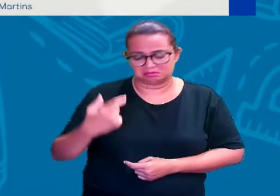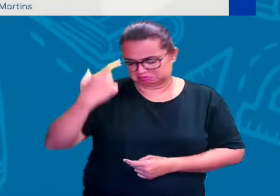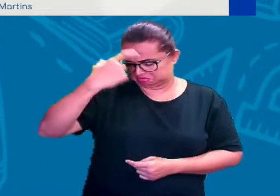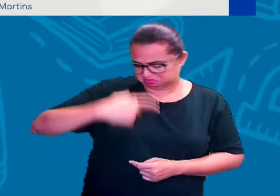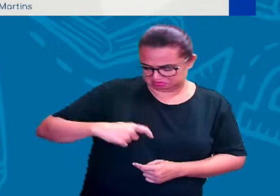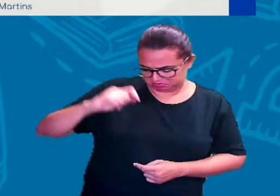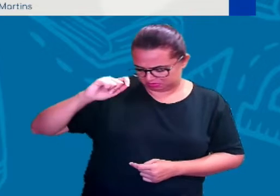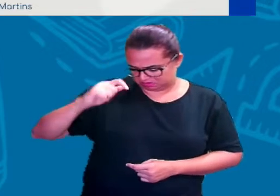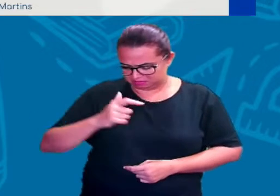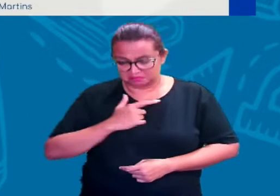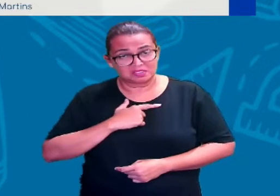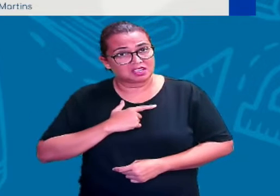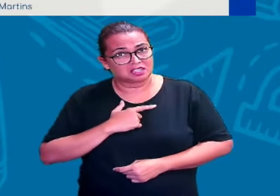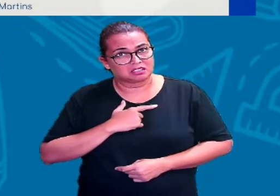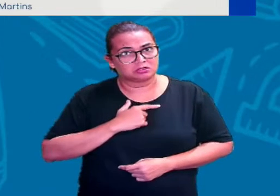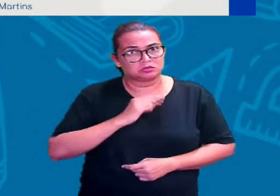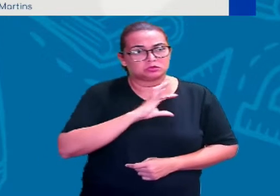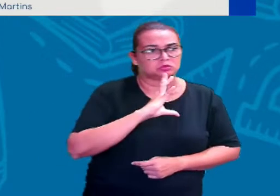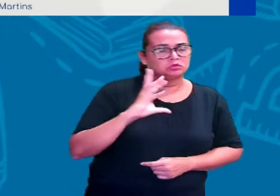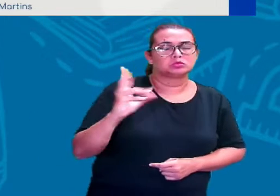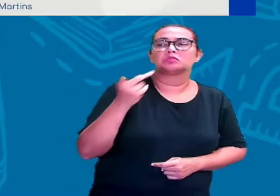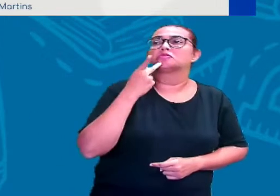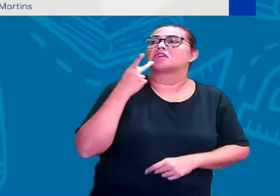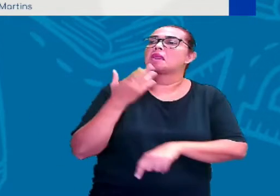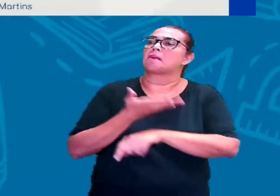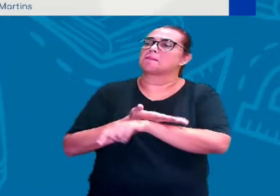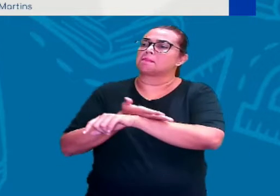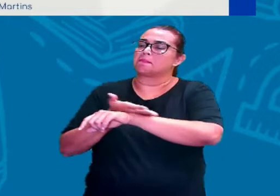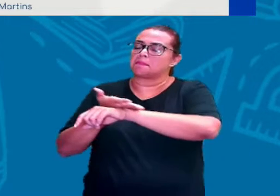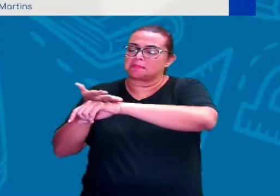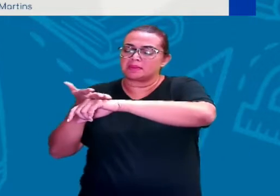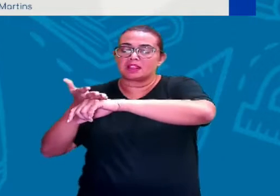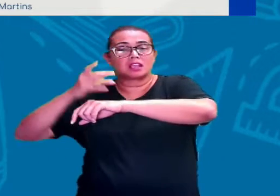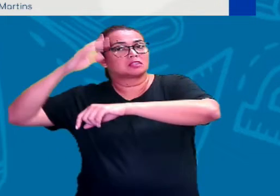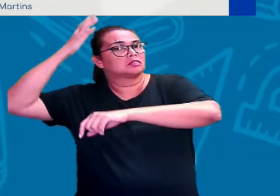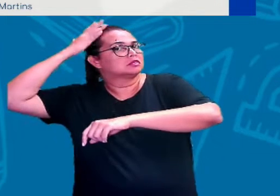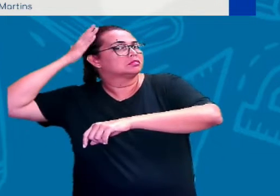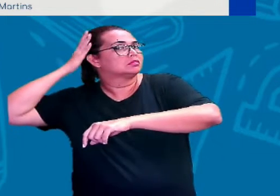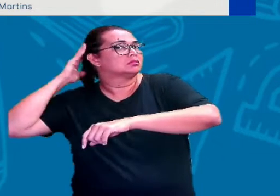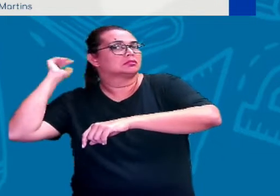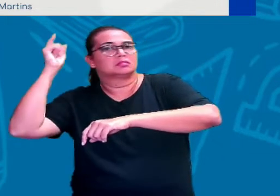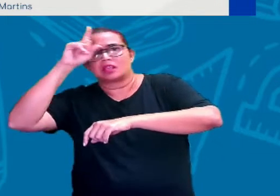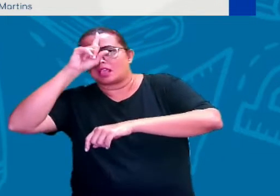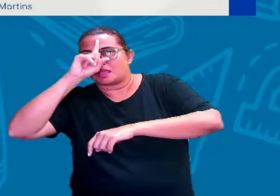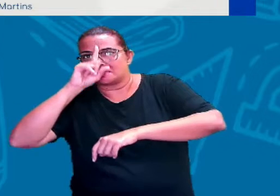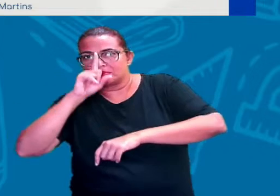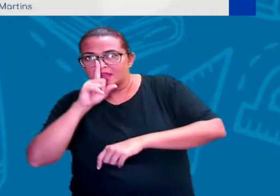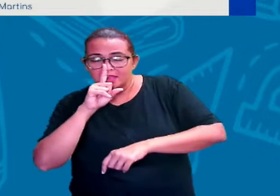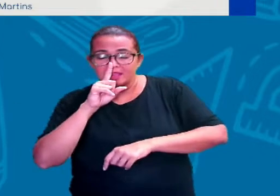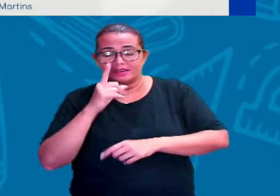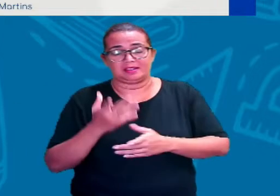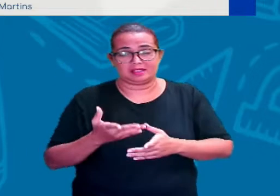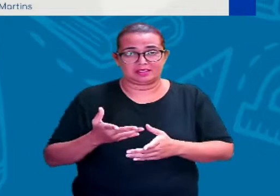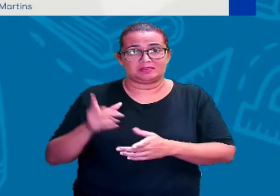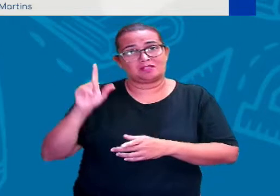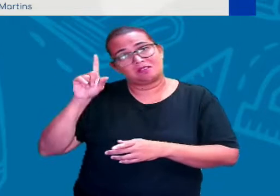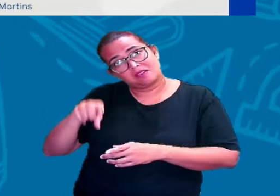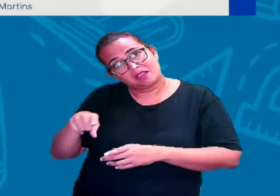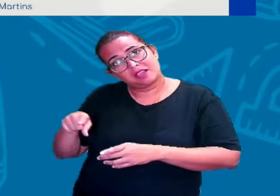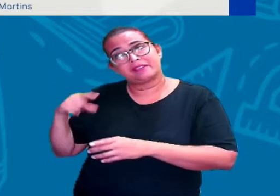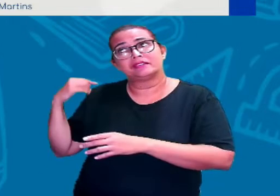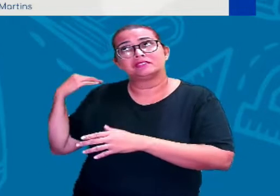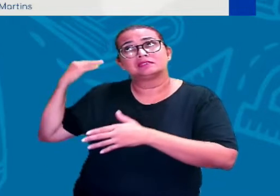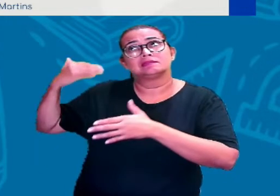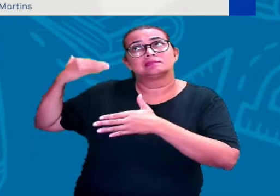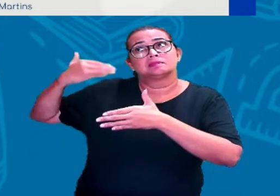que é feio. O padrão de beleza é o branco, loiro, né? Que é justamente resquício, né, dessa época